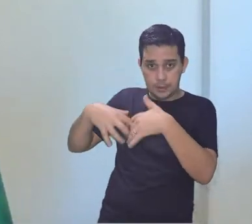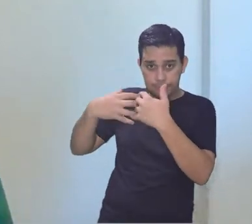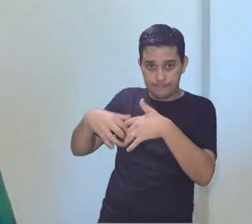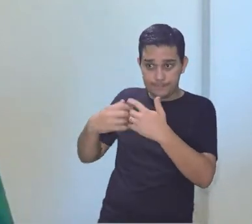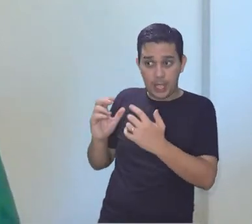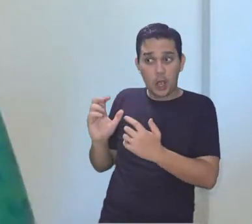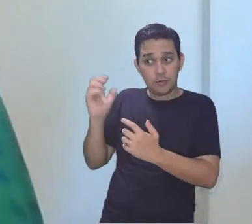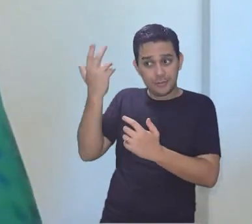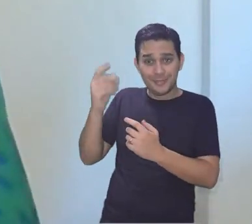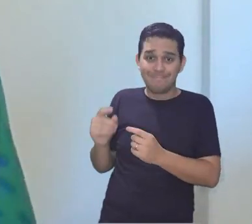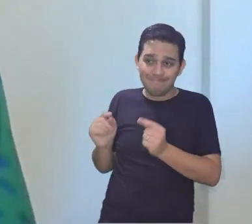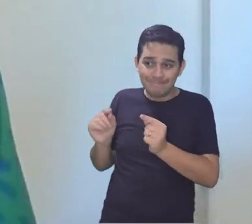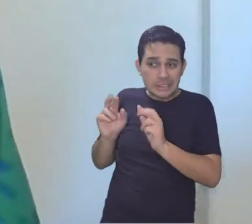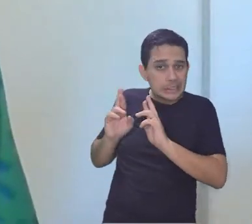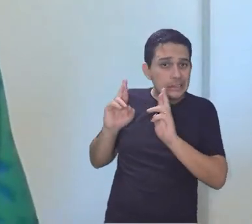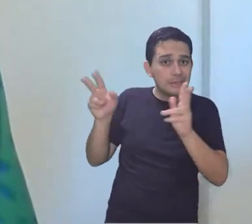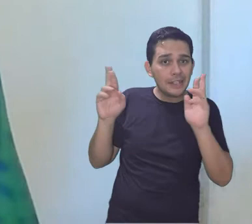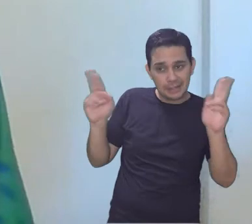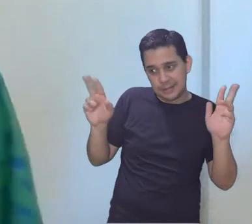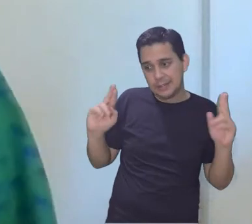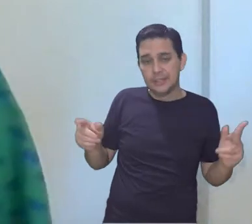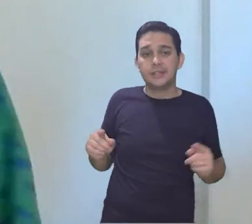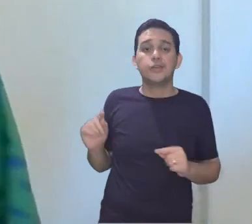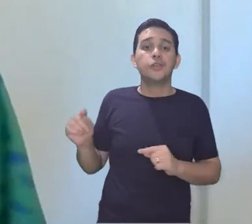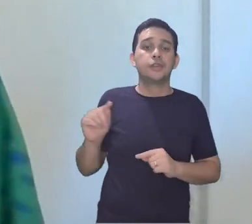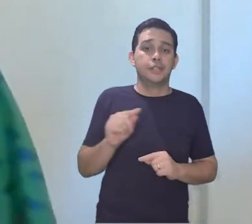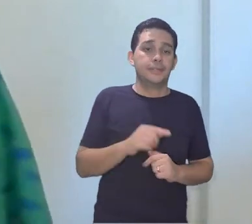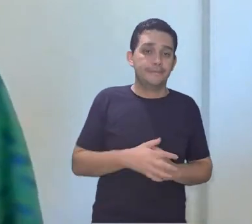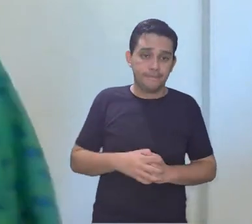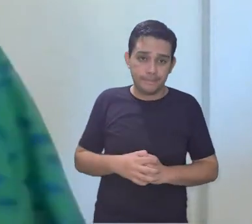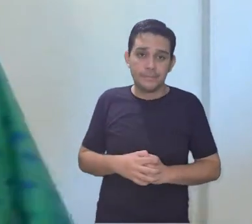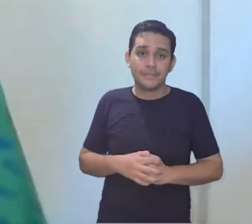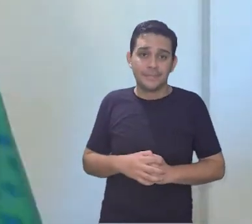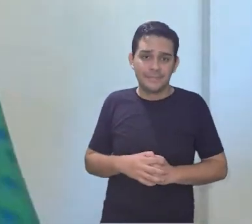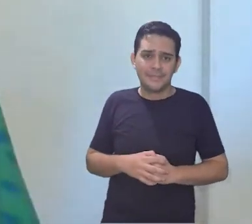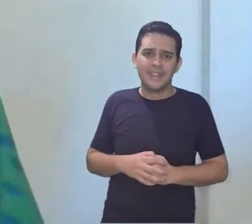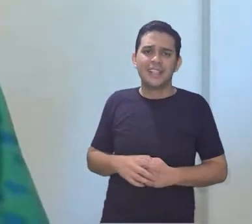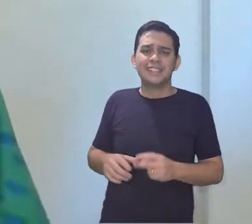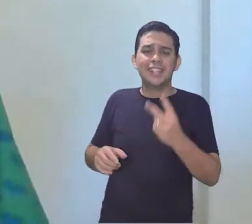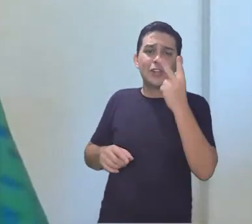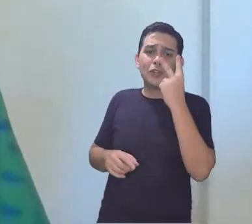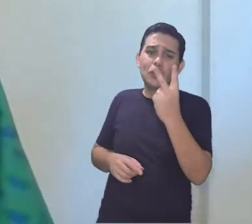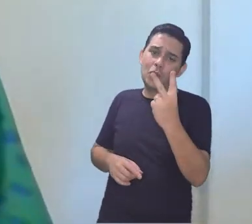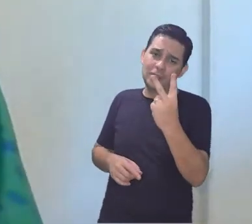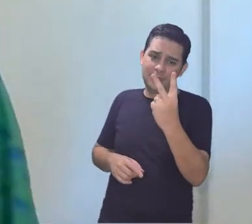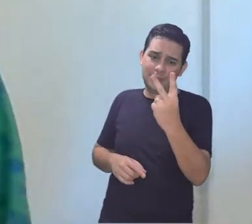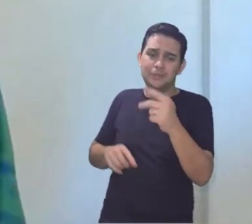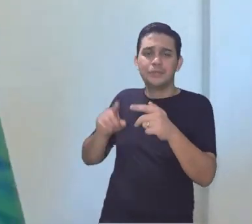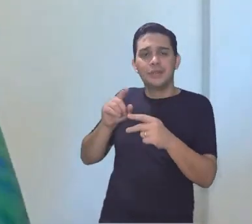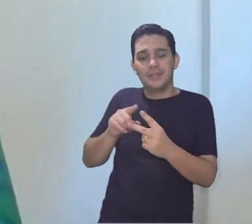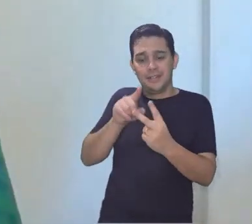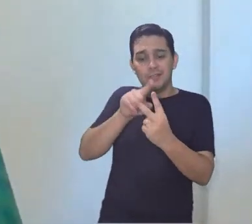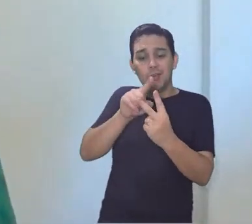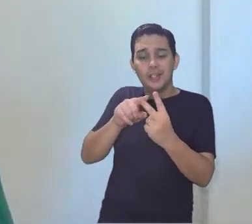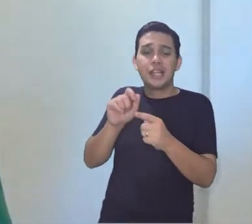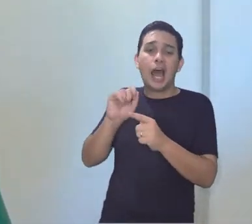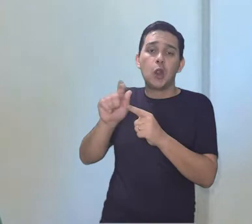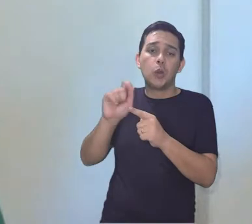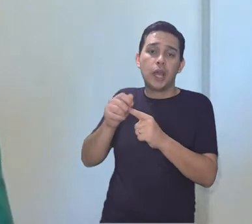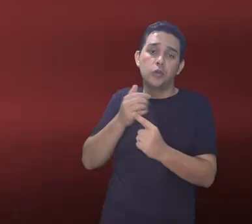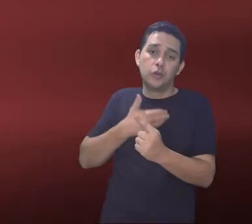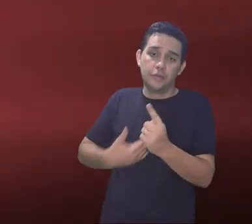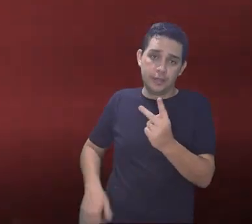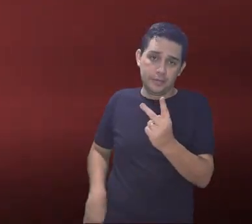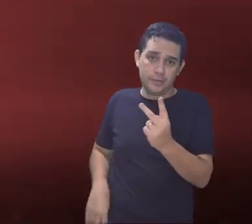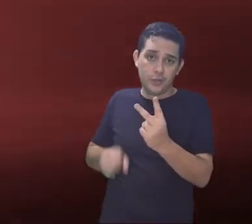em Petrópolis, que foi a coexistência de 2 programas de aluguel social diversos. Então, nós temos um